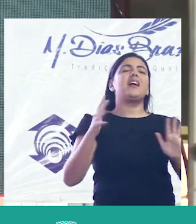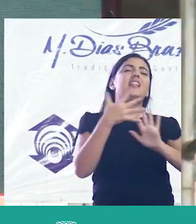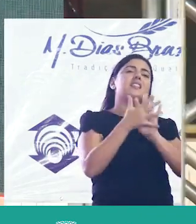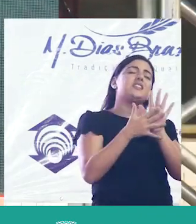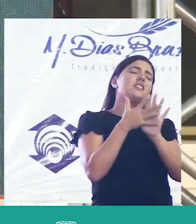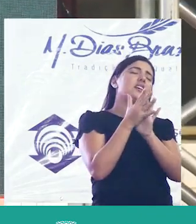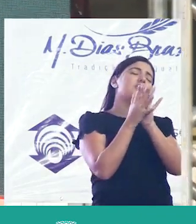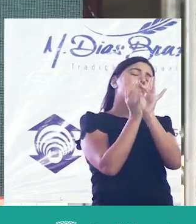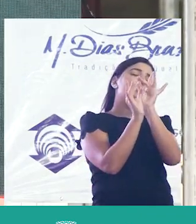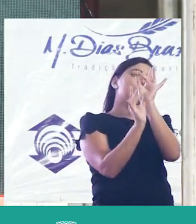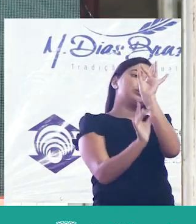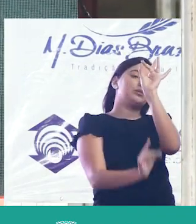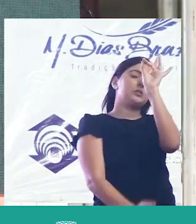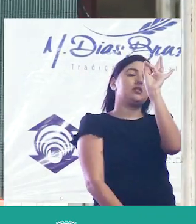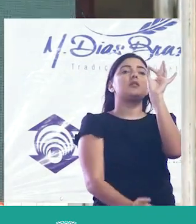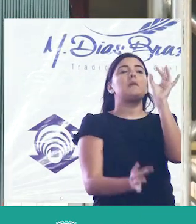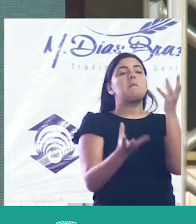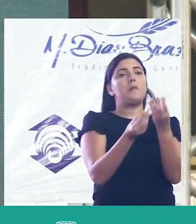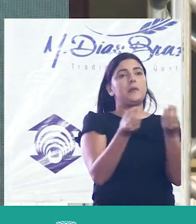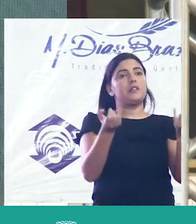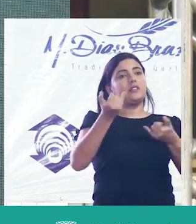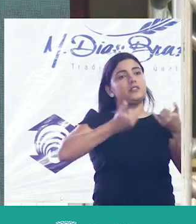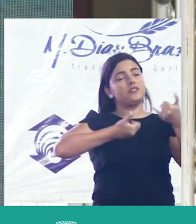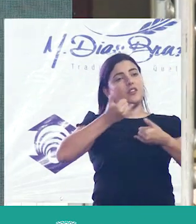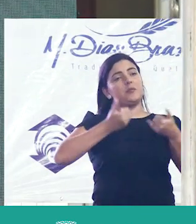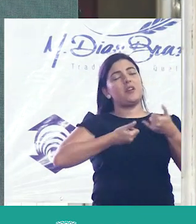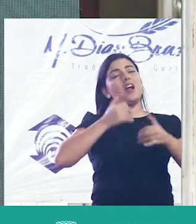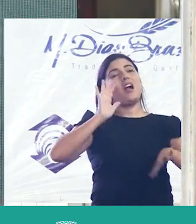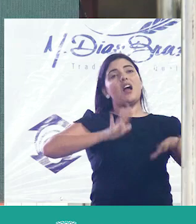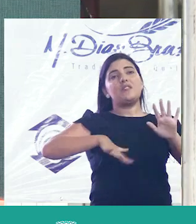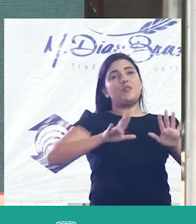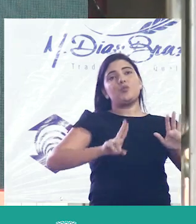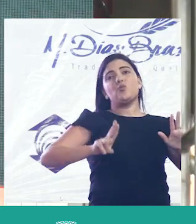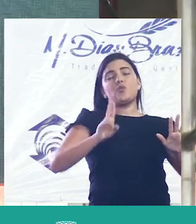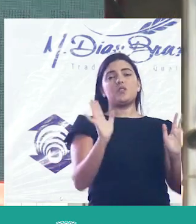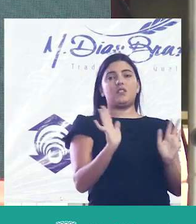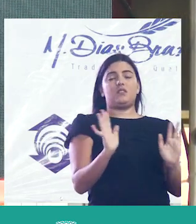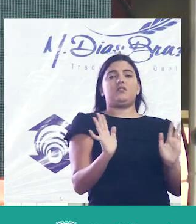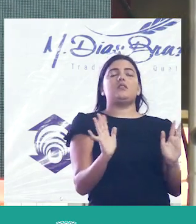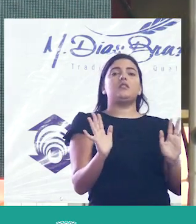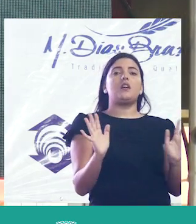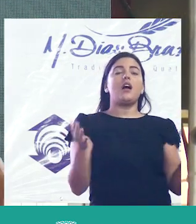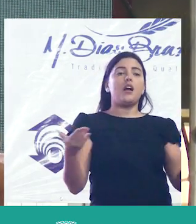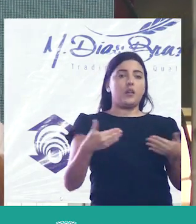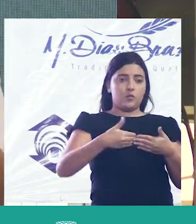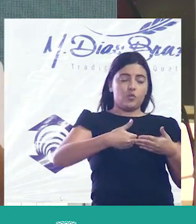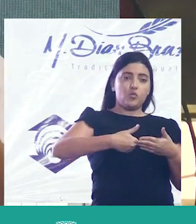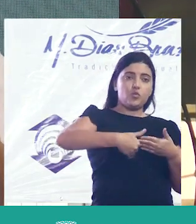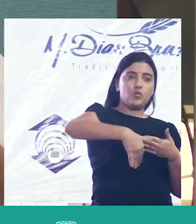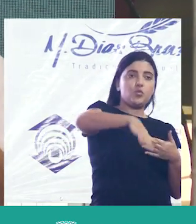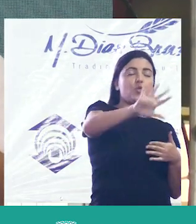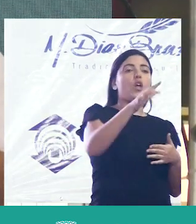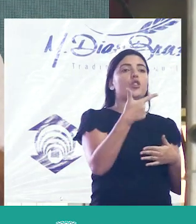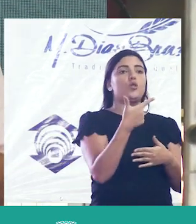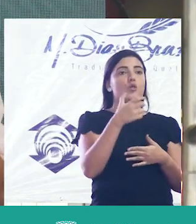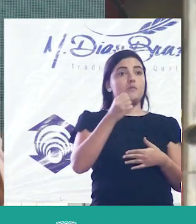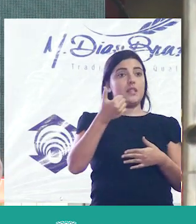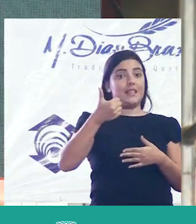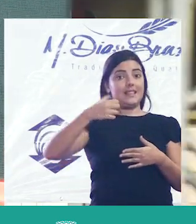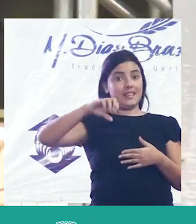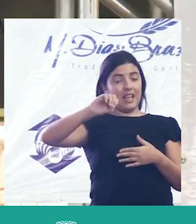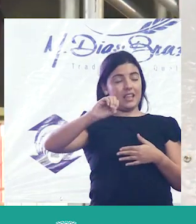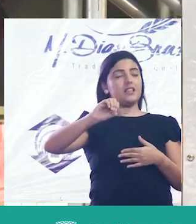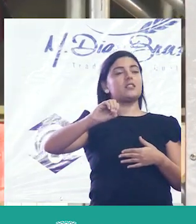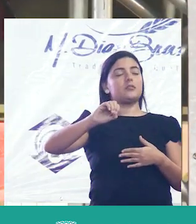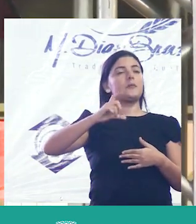muito longos, cheios de informações. E muitas delas vocês nem usam. No atual modelo, a